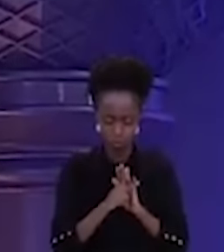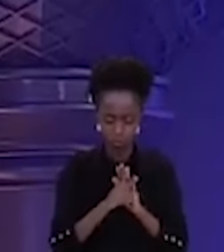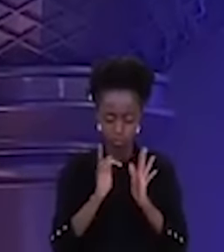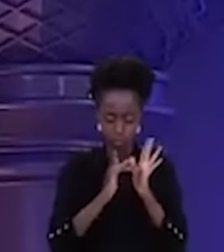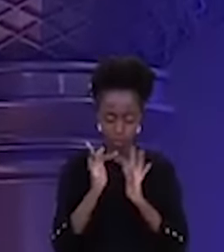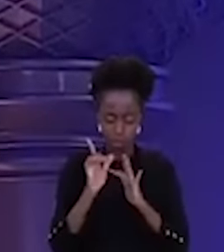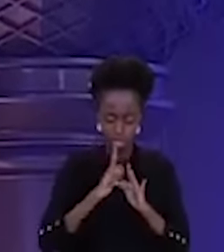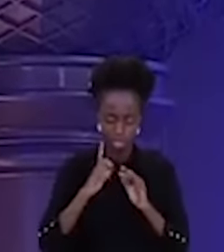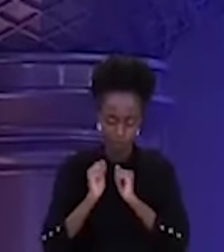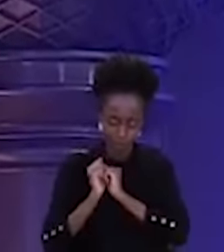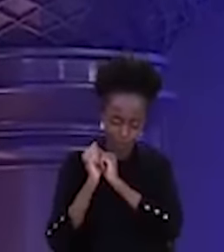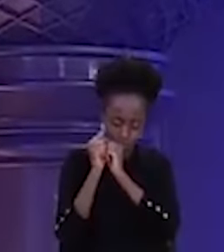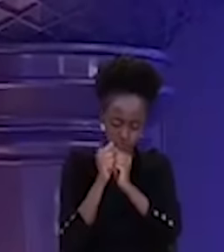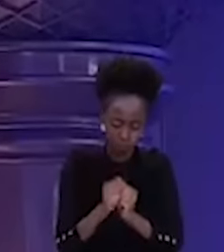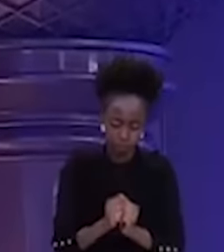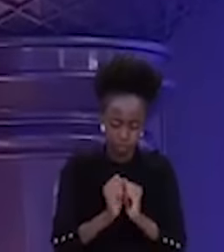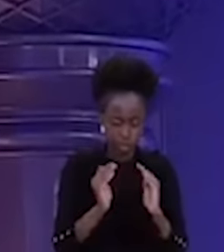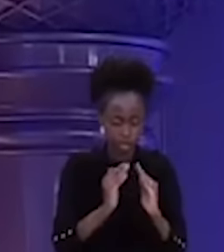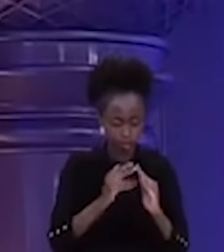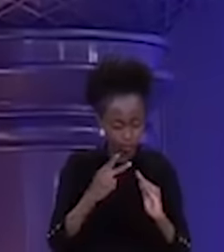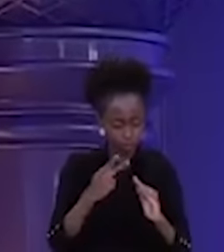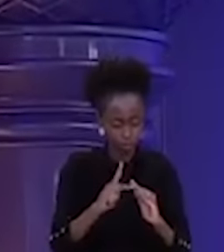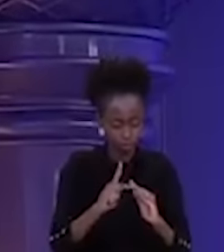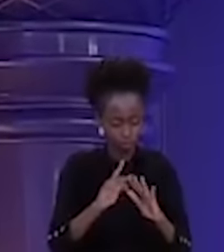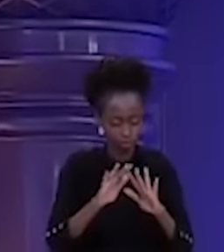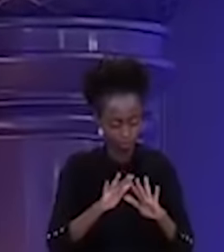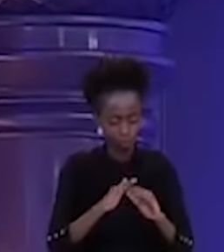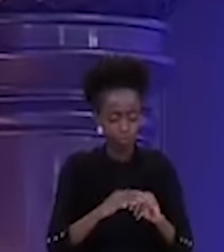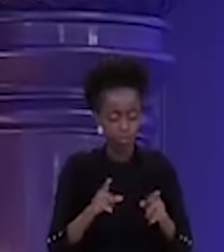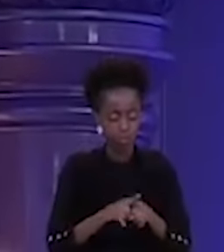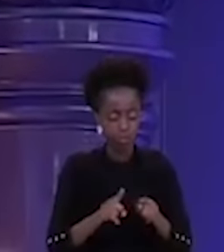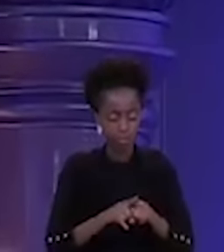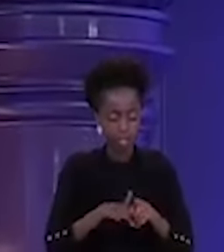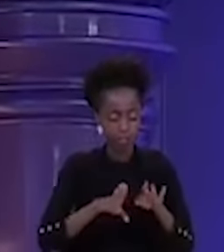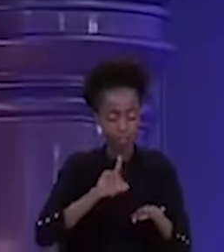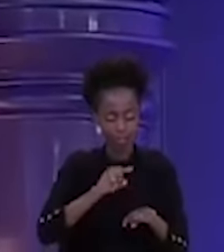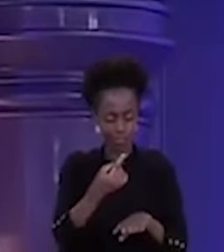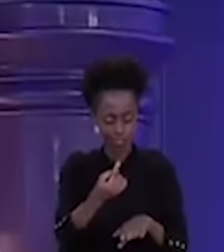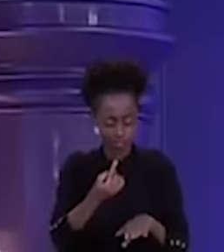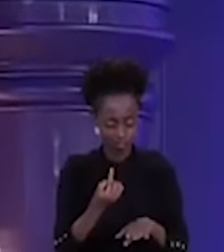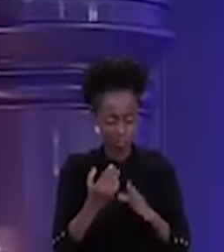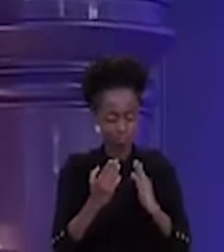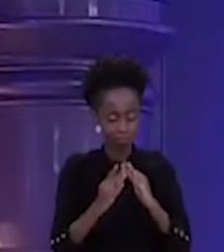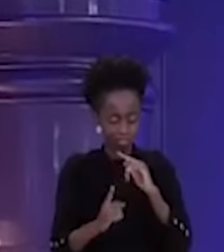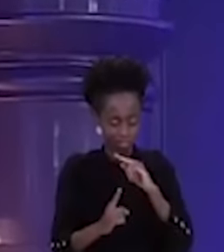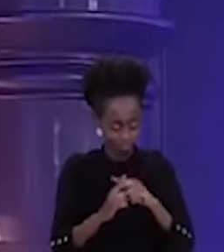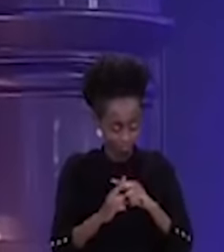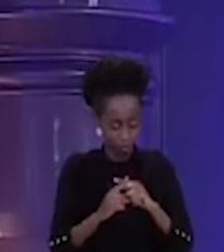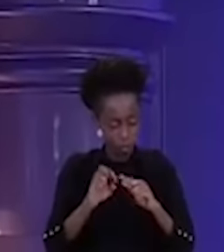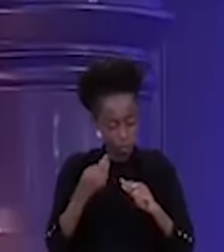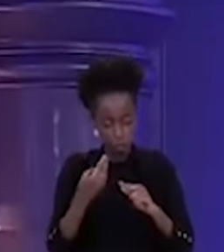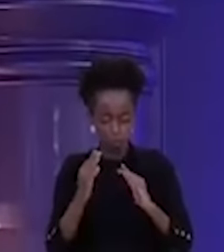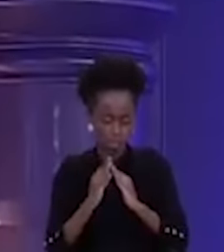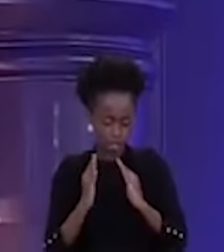manhã ou pela tarde, mas não foi batizado, e agora está te buscando em casa, está